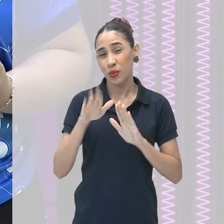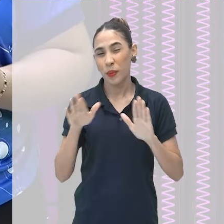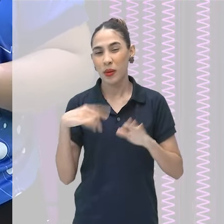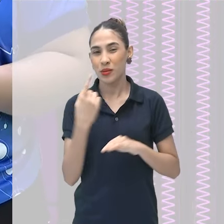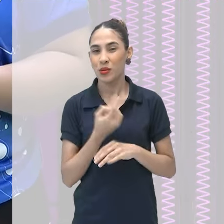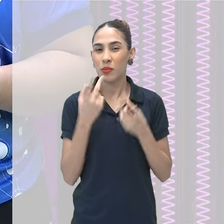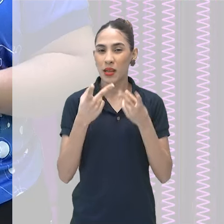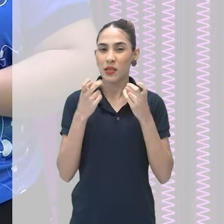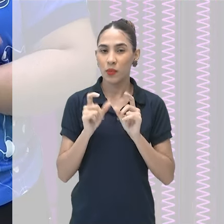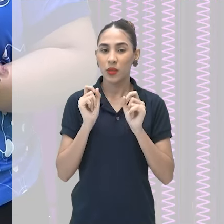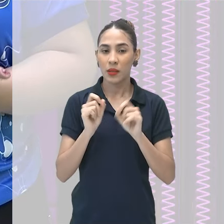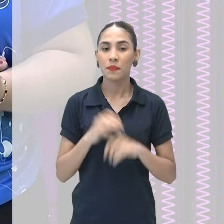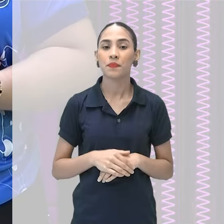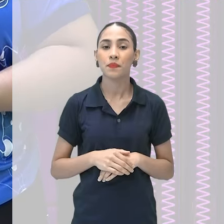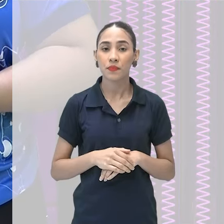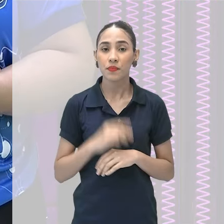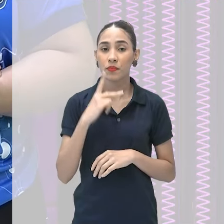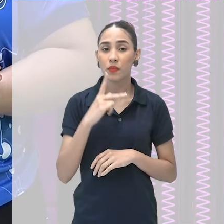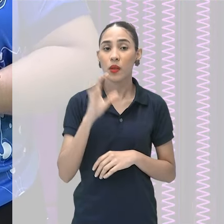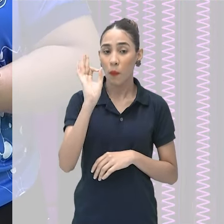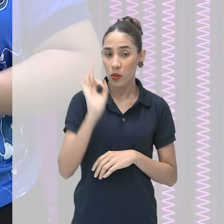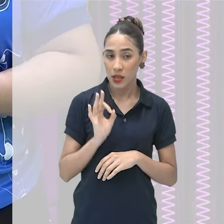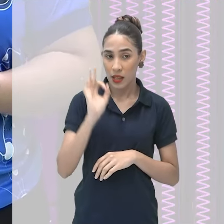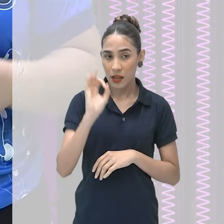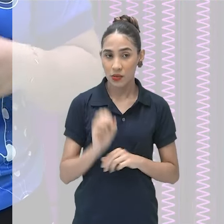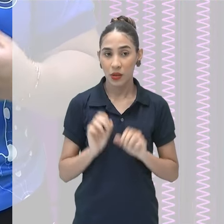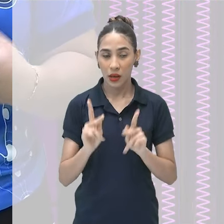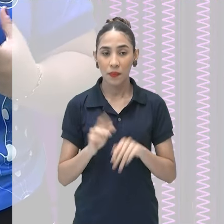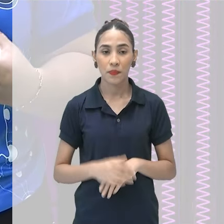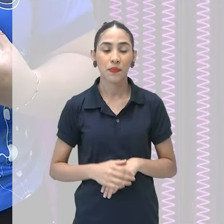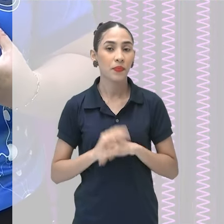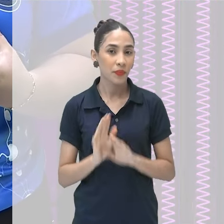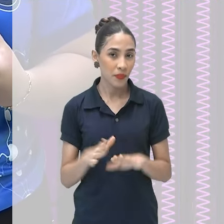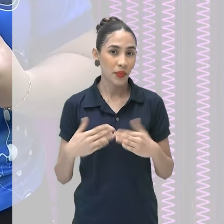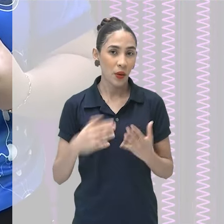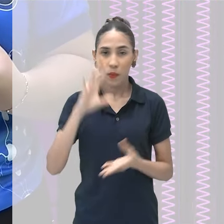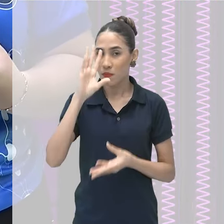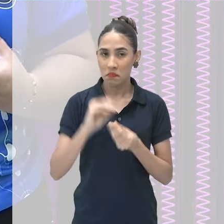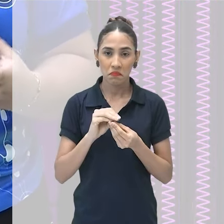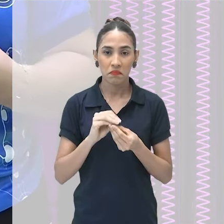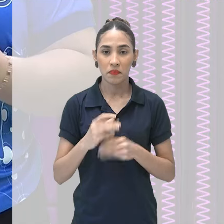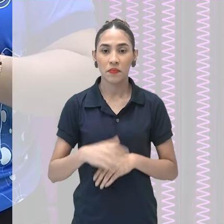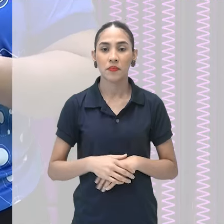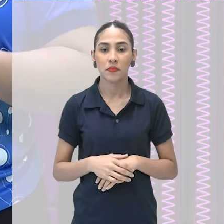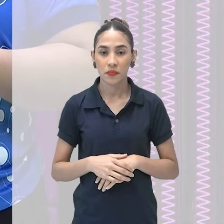verifica esse gráfico dado em porcentagem, certo? Então, visto aí um breve